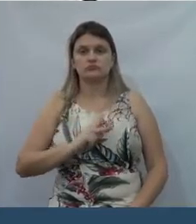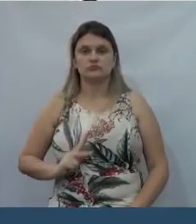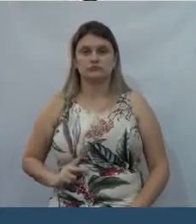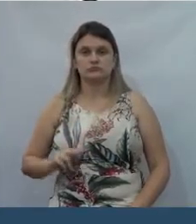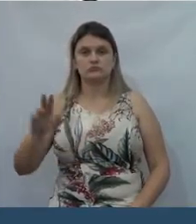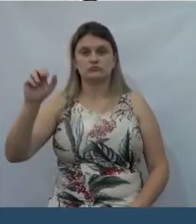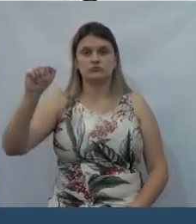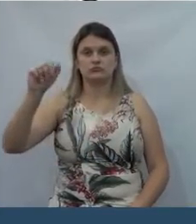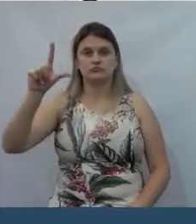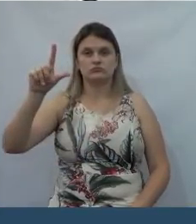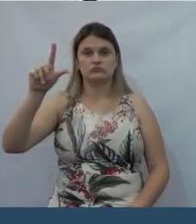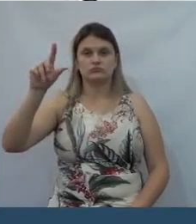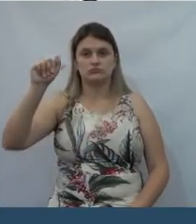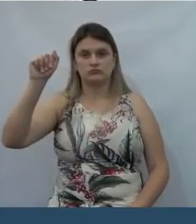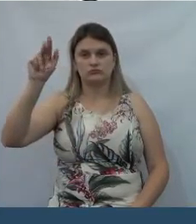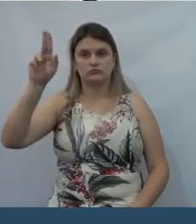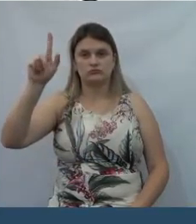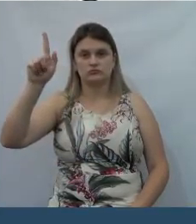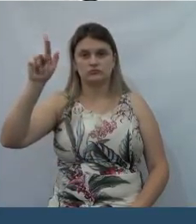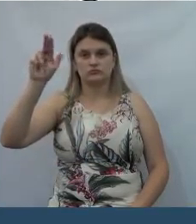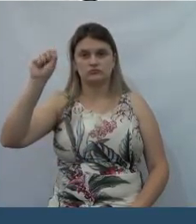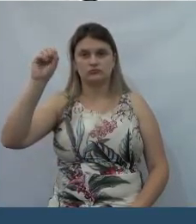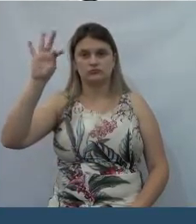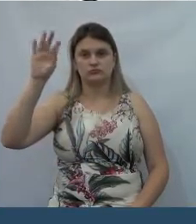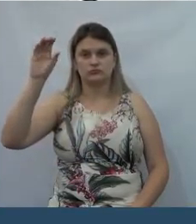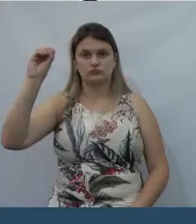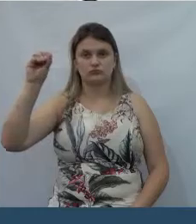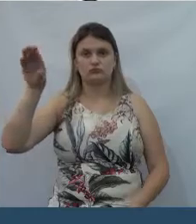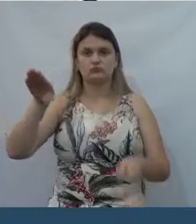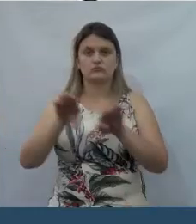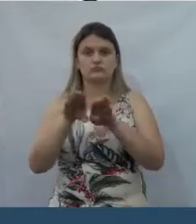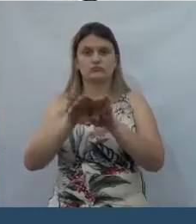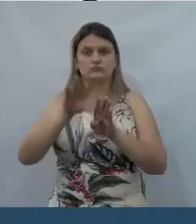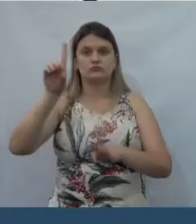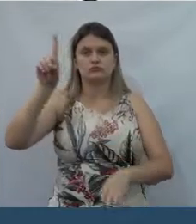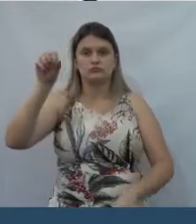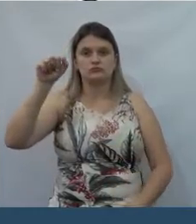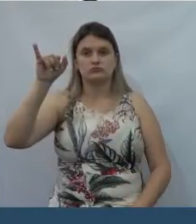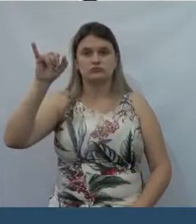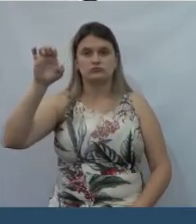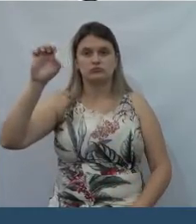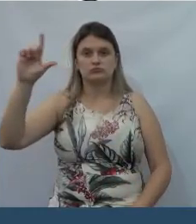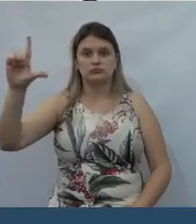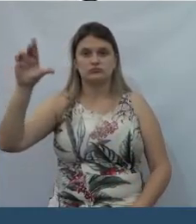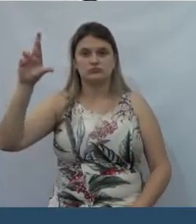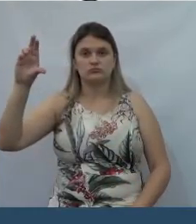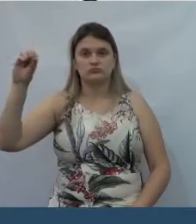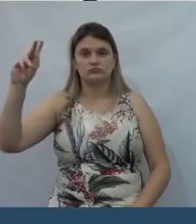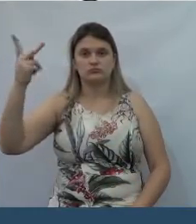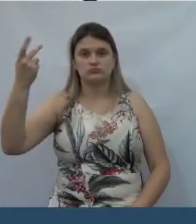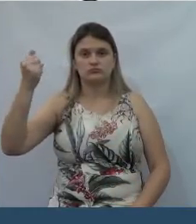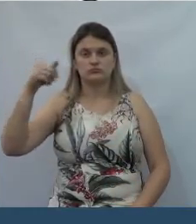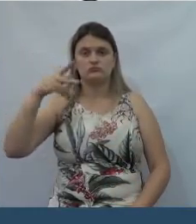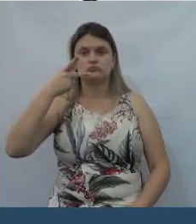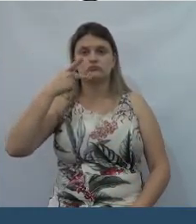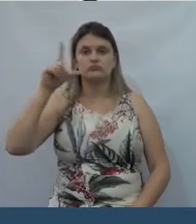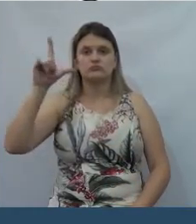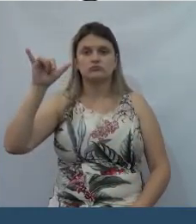eleito, Augusto Muck, o líder da bancada, vice-presidente Daniel Rocha, Irã Wolff,